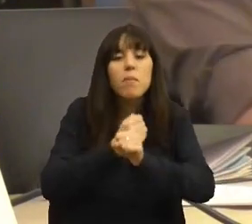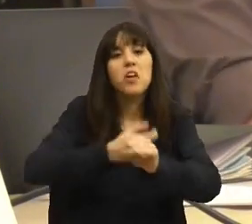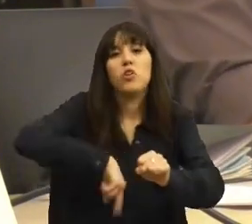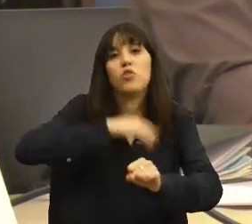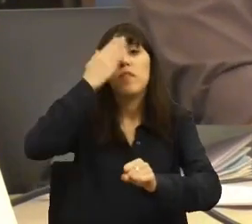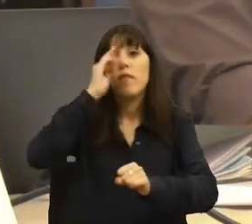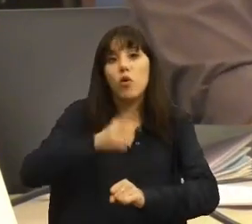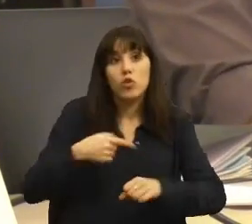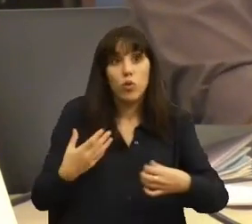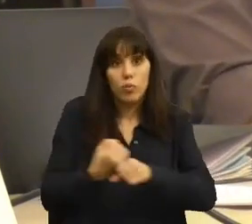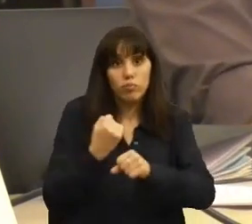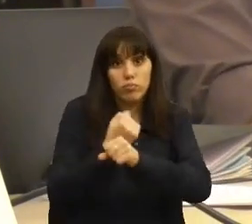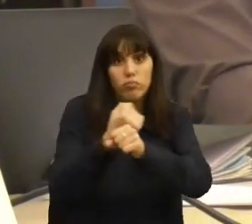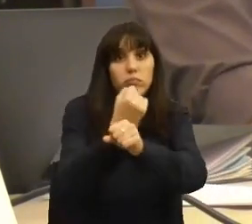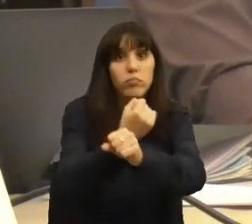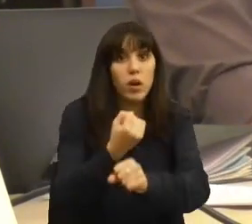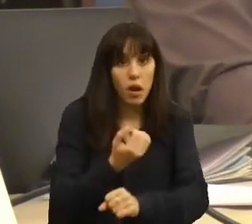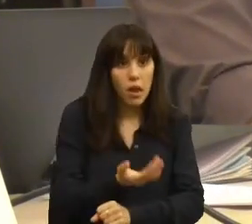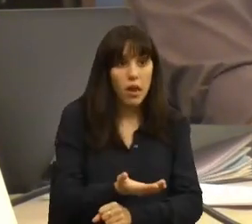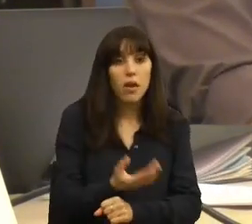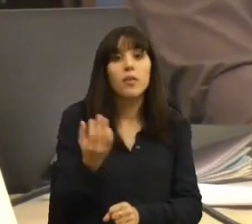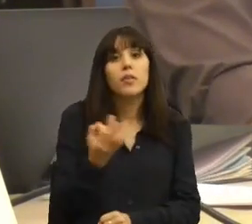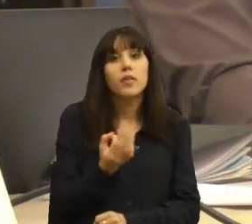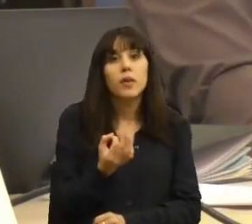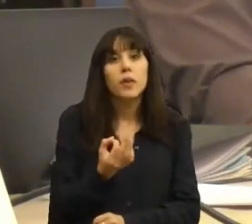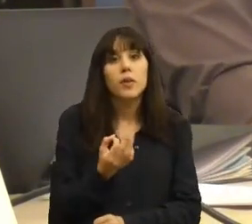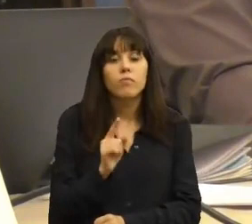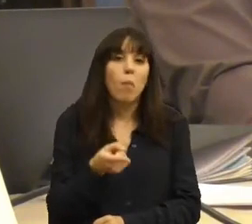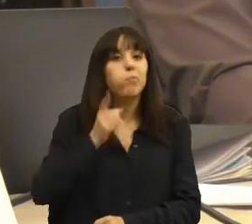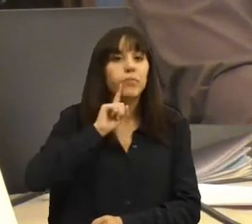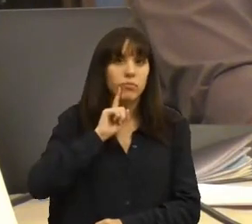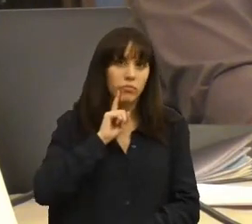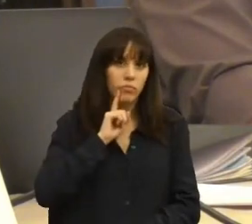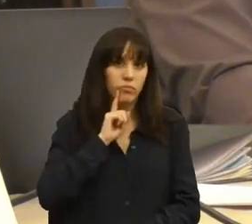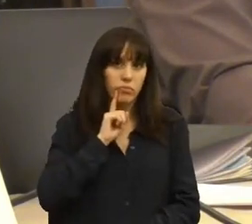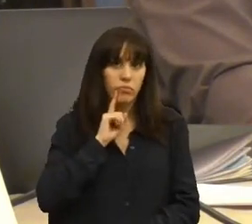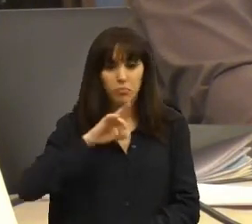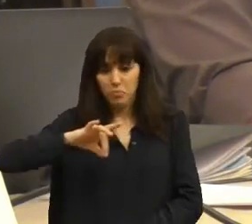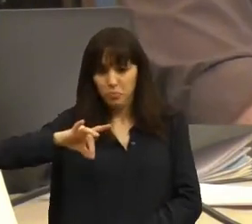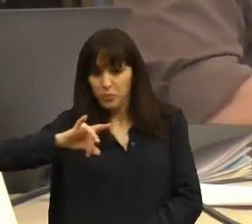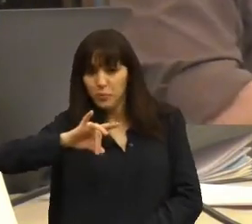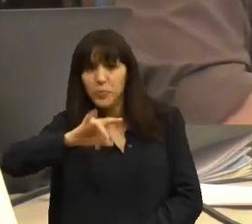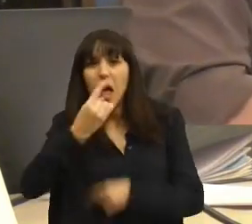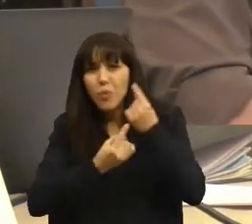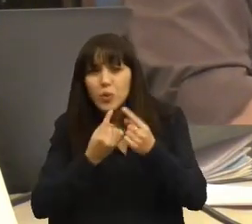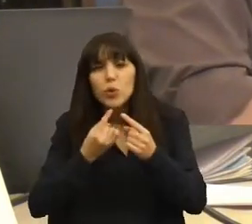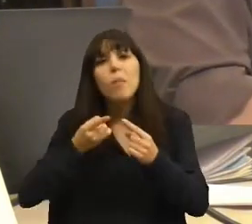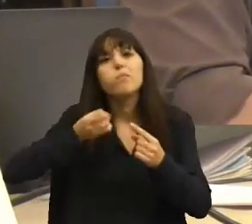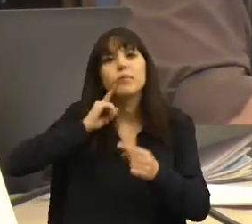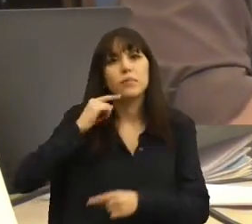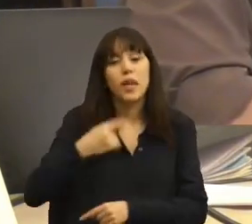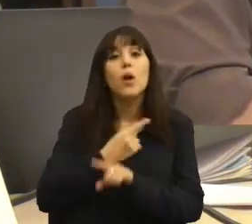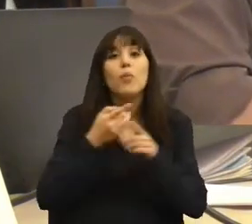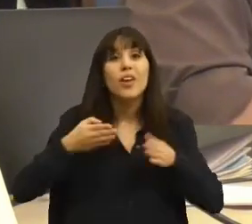consideramos que aquilo que está a ser construído na realidade é ilegal em alguns dos seus detalhes. Esta rua